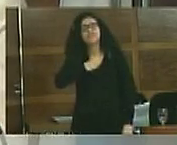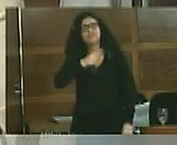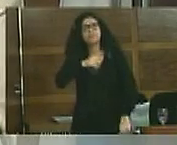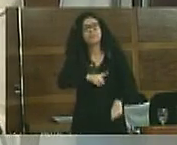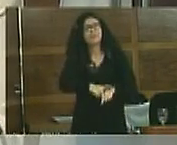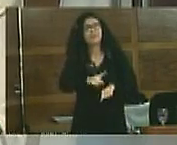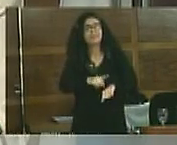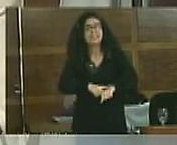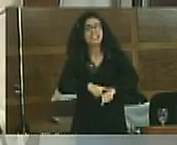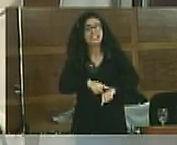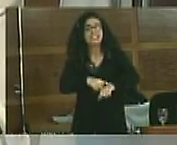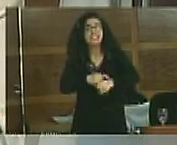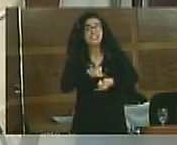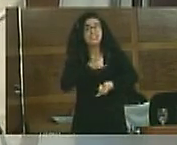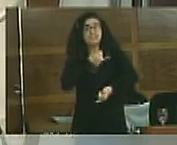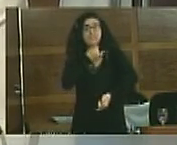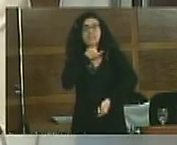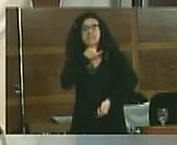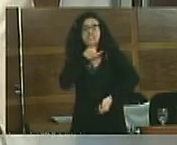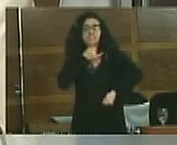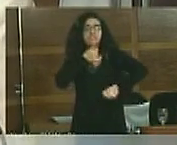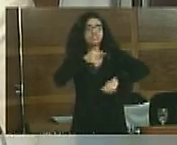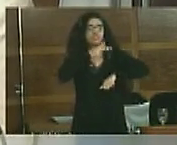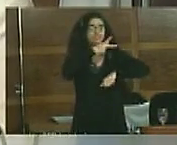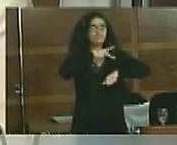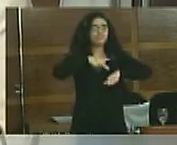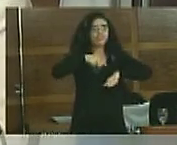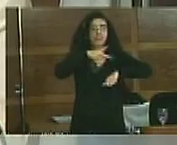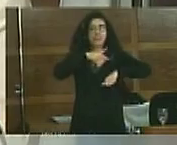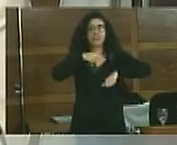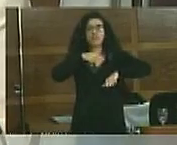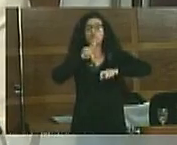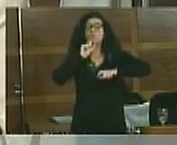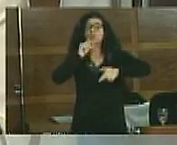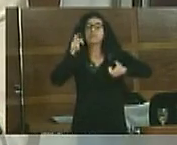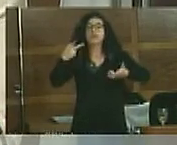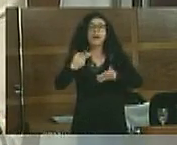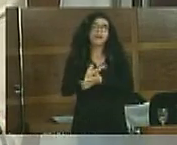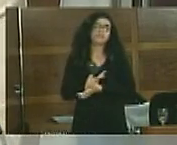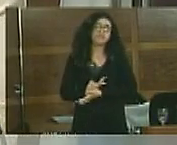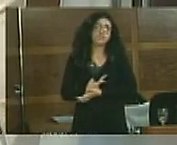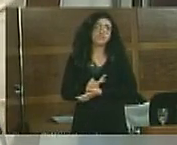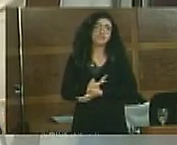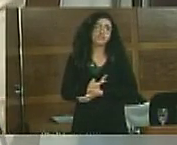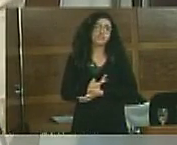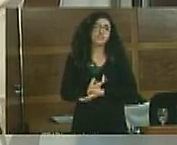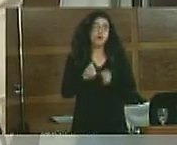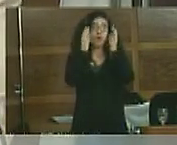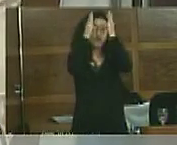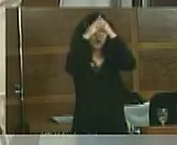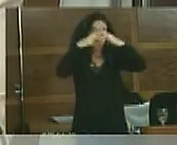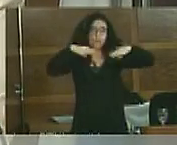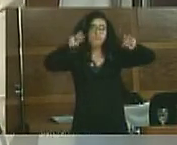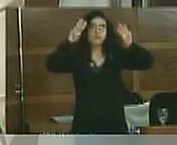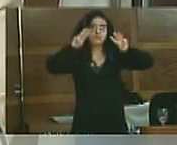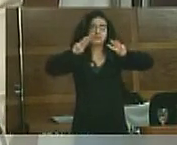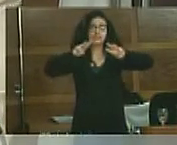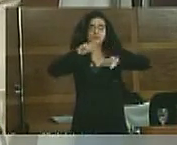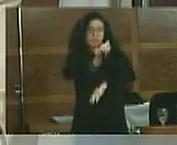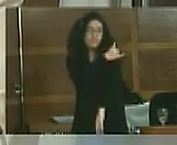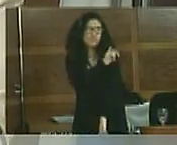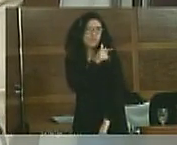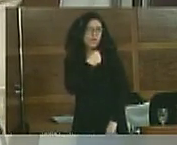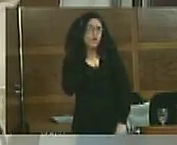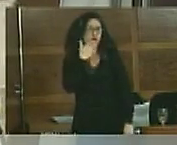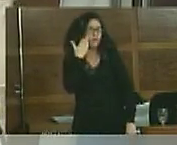de tragédia no país, né? Vide o que aconteceu com o Museu Nacional na Quinta da Boa Vista. Sei que